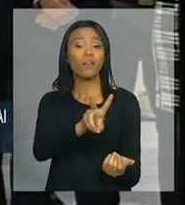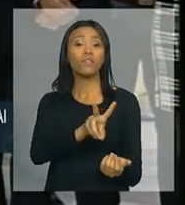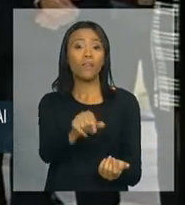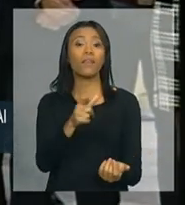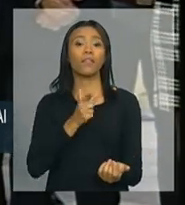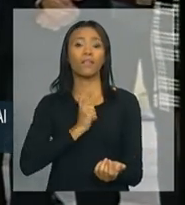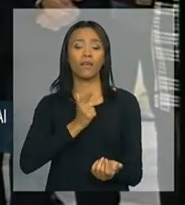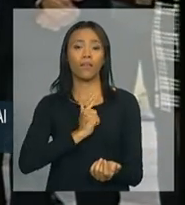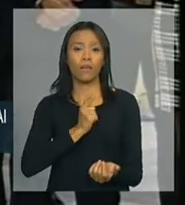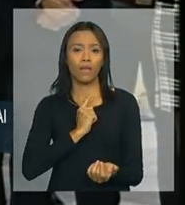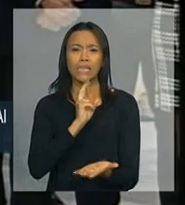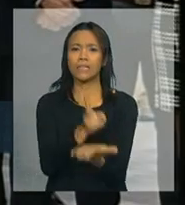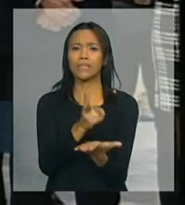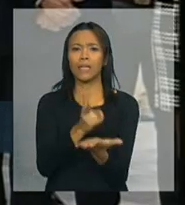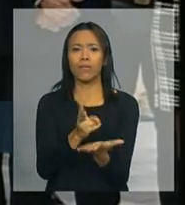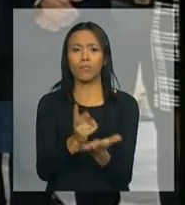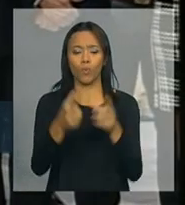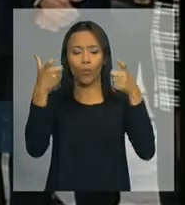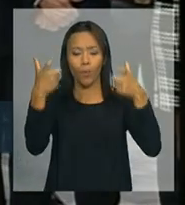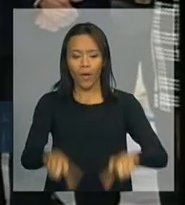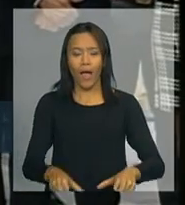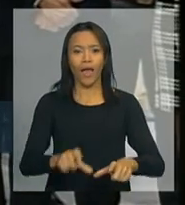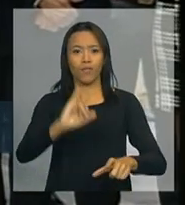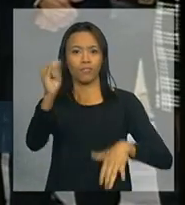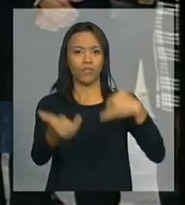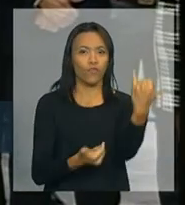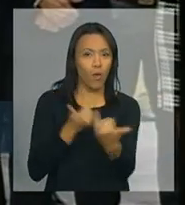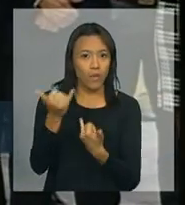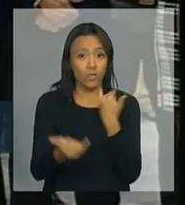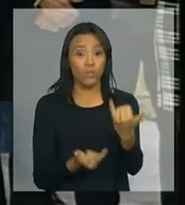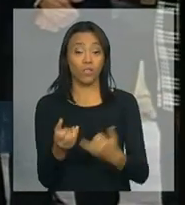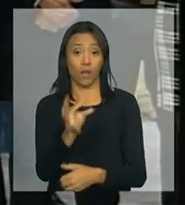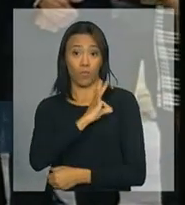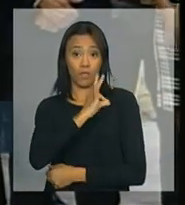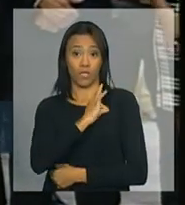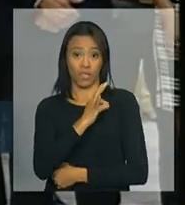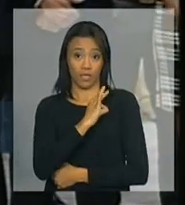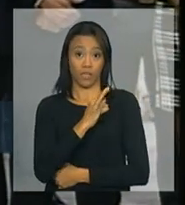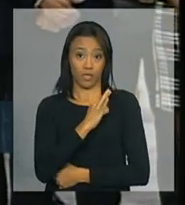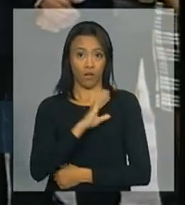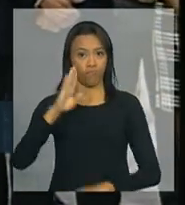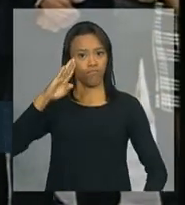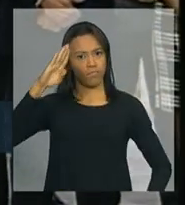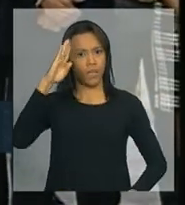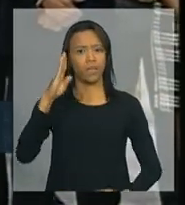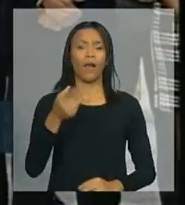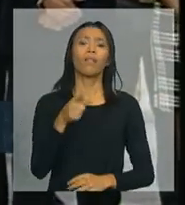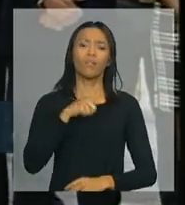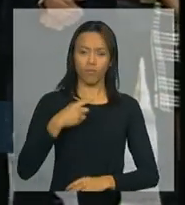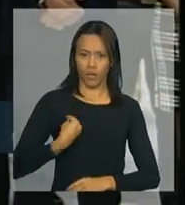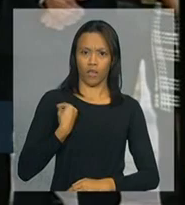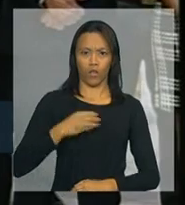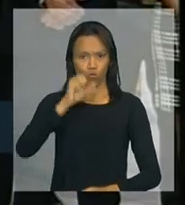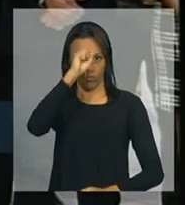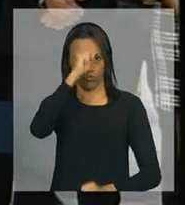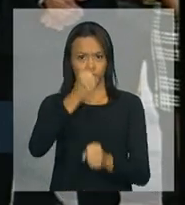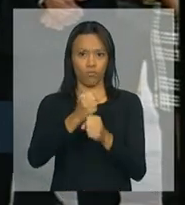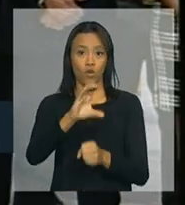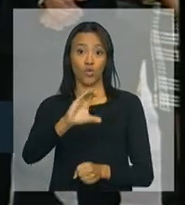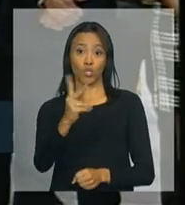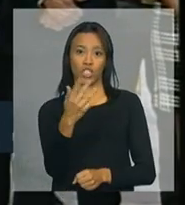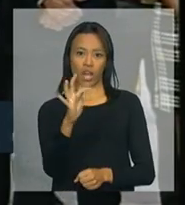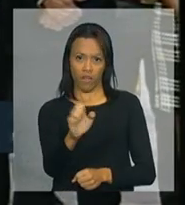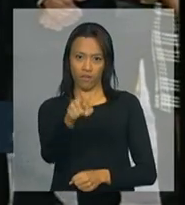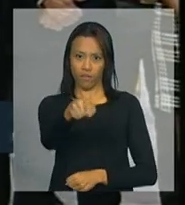sistema de atendimento da Polícia Militar, 190. A Polícia Militar está aqui com o seu comandante, o